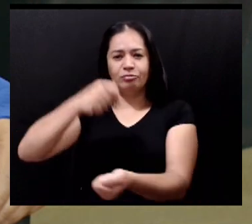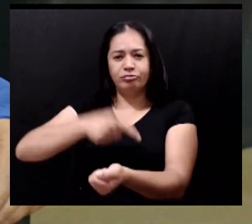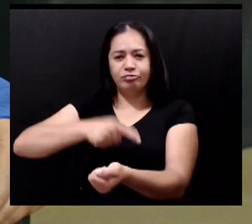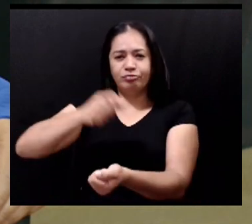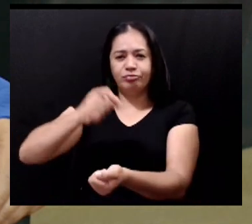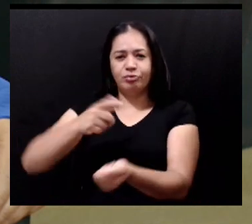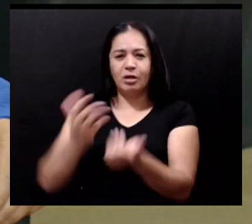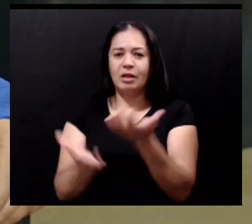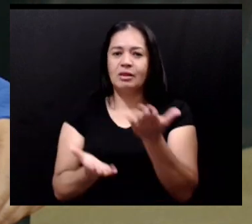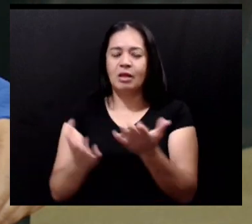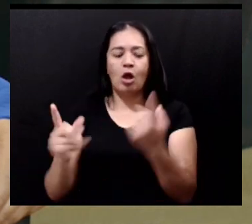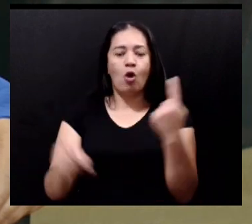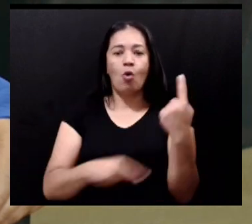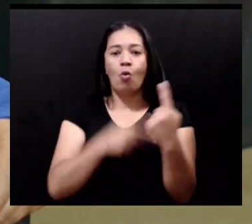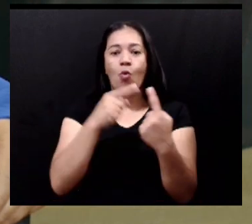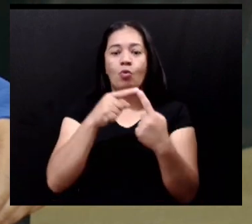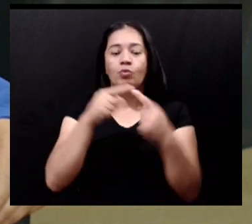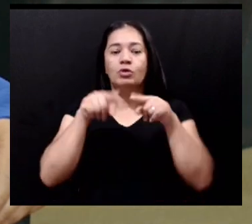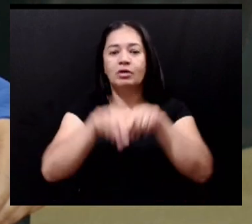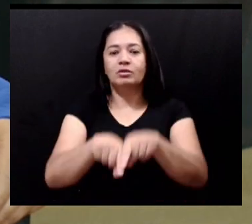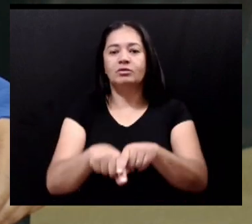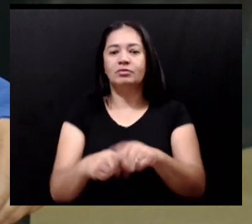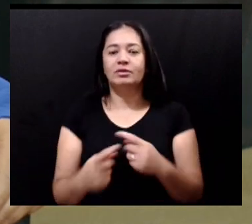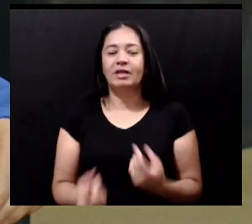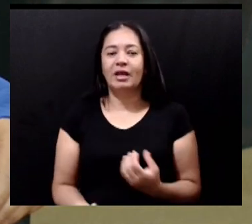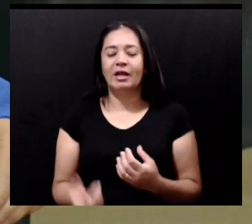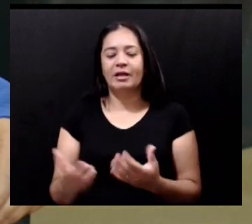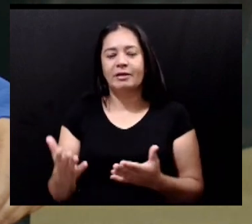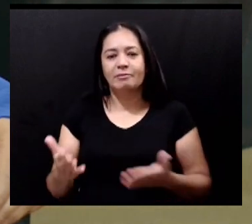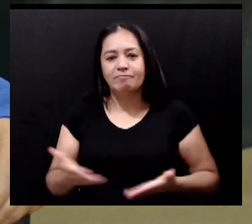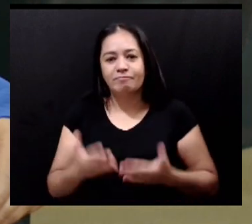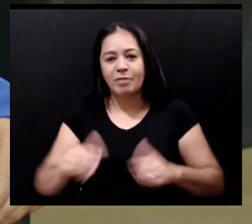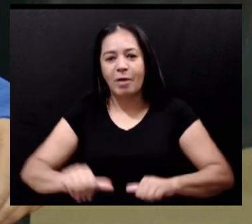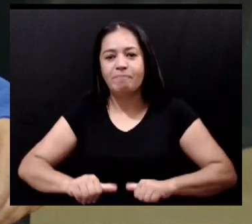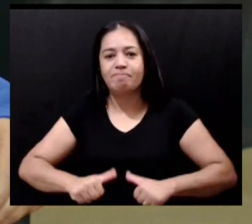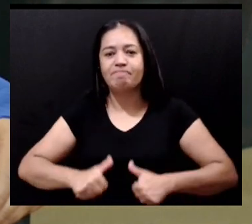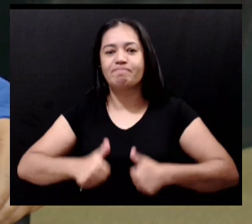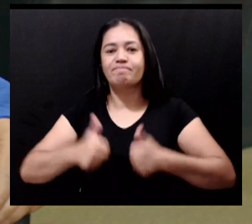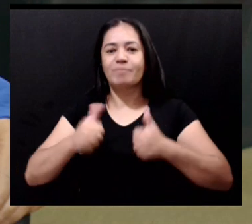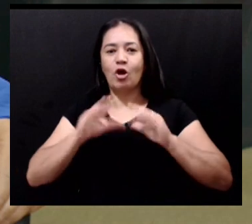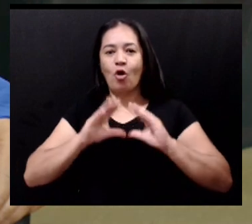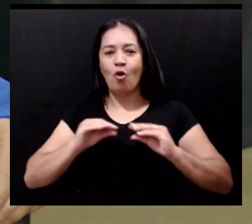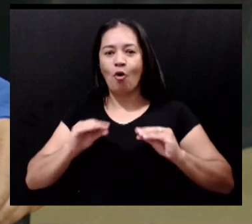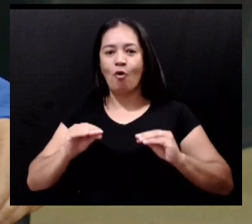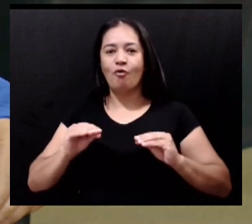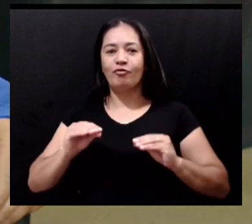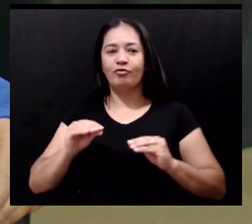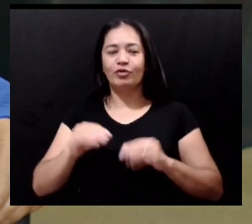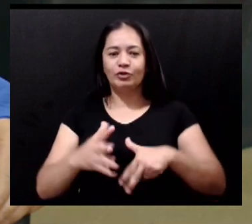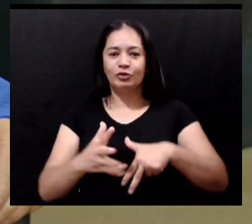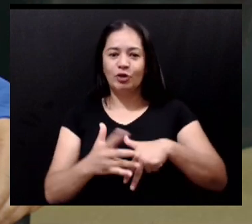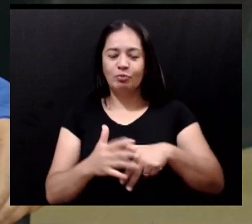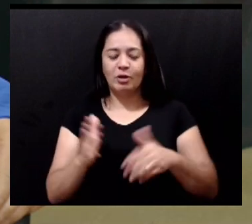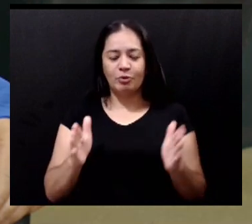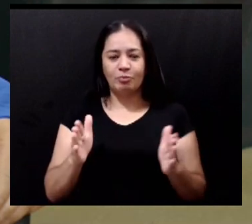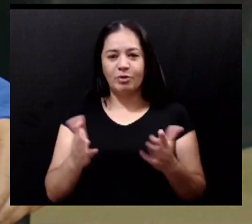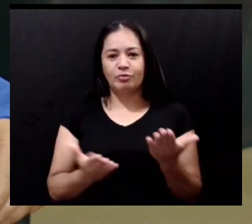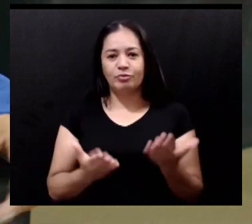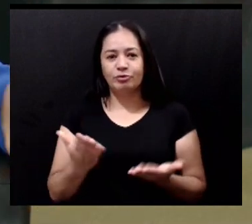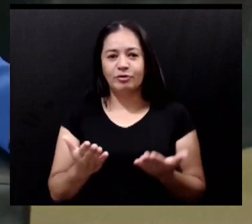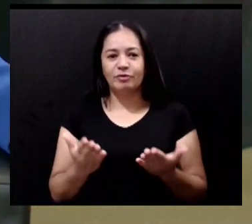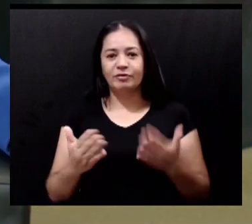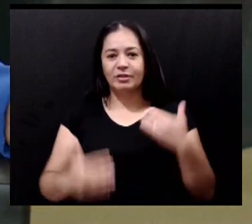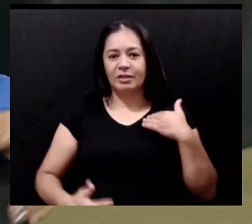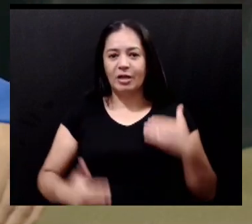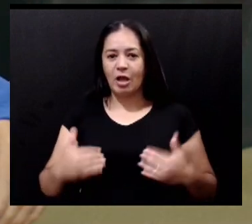é resgatar a autoestima e o bem-estar dos pacientes durante o tratamento, visando a recuperação física e também